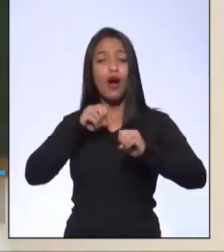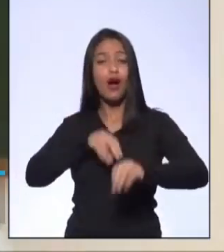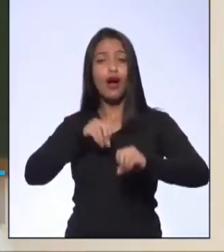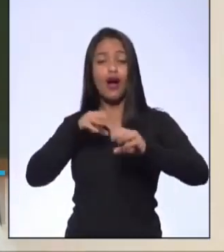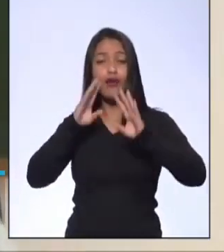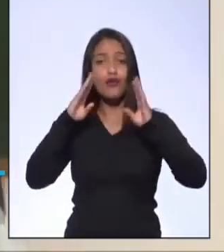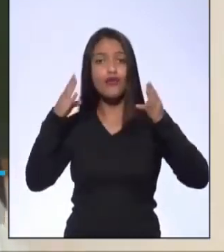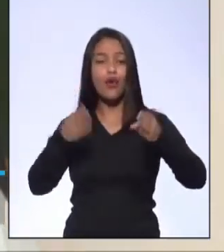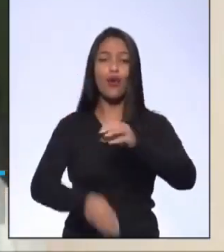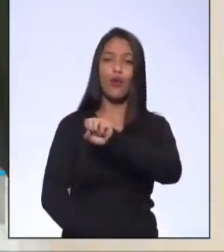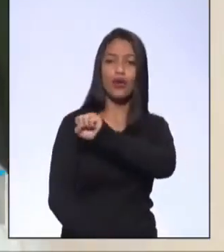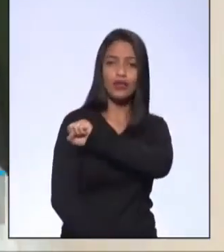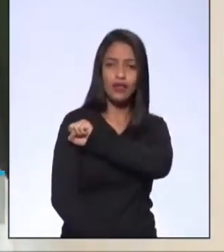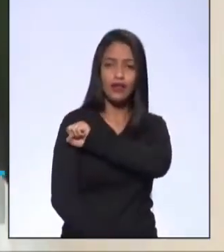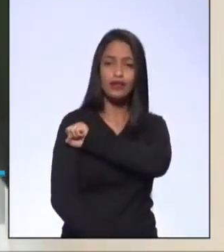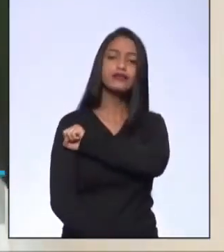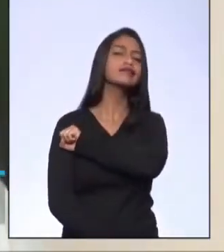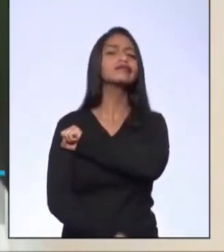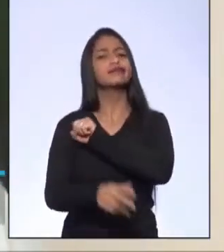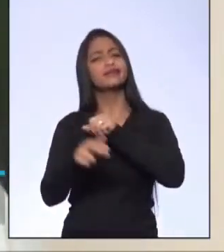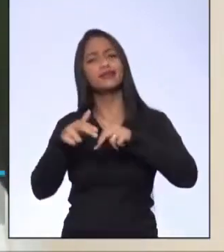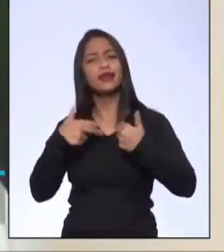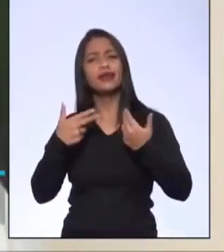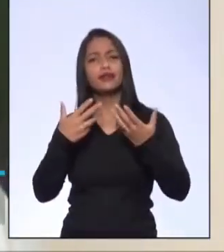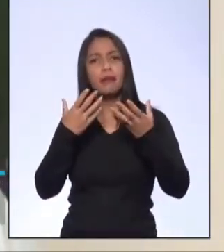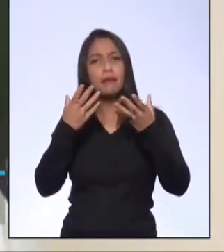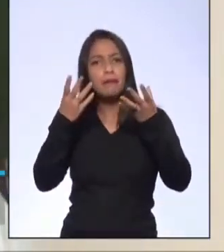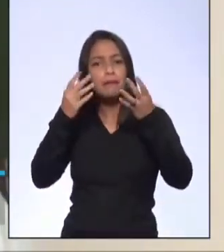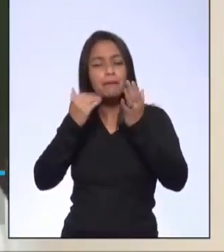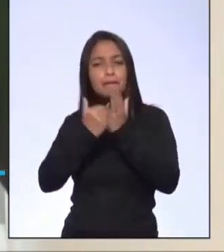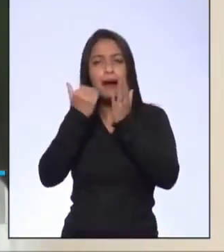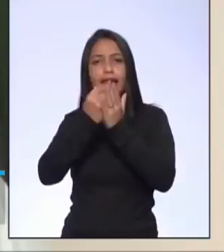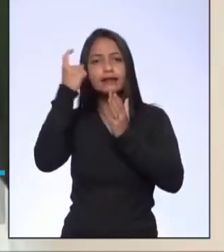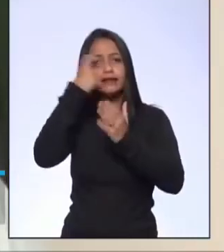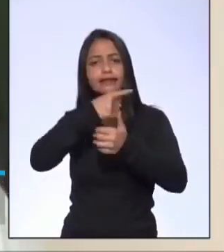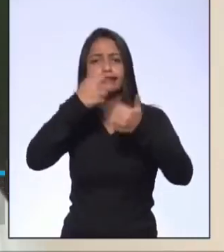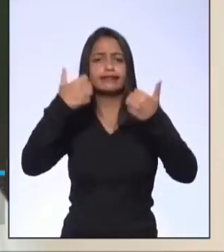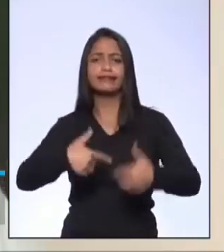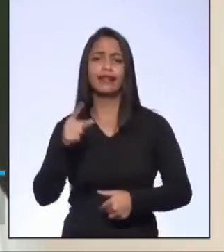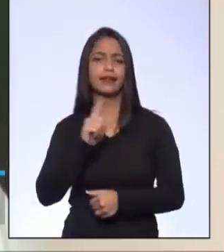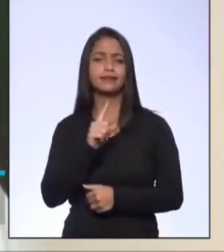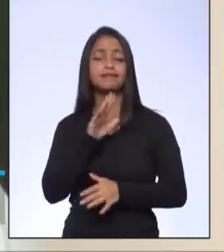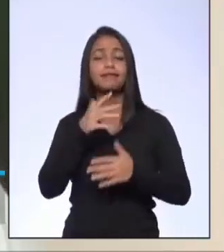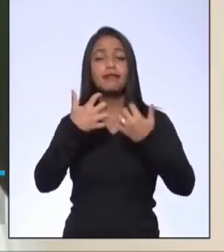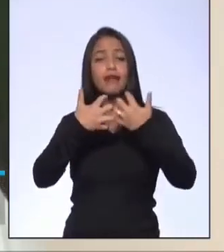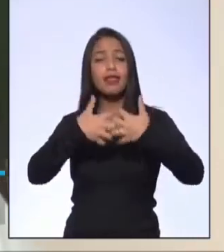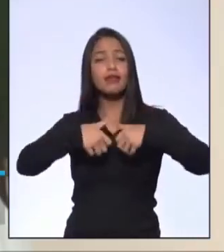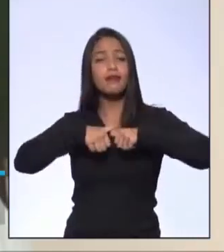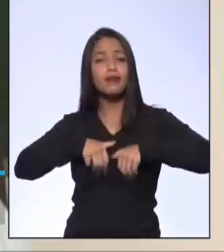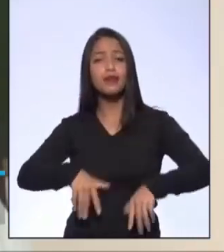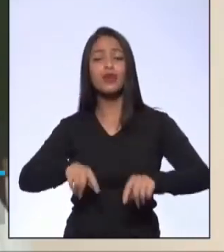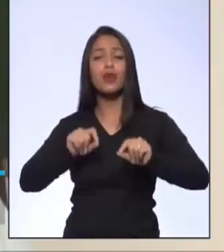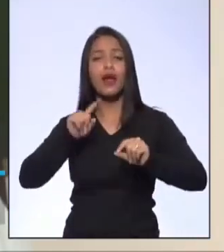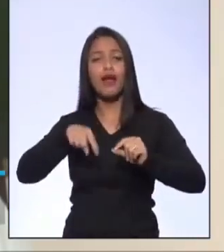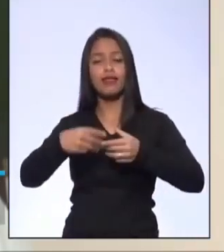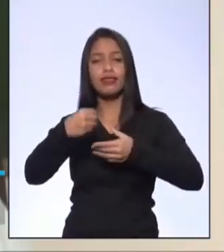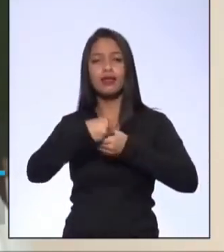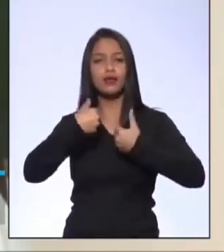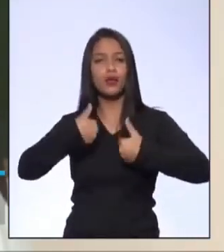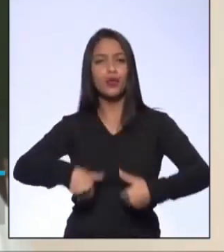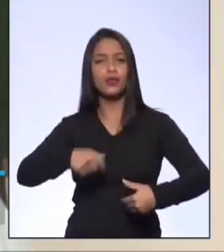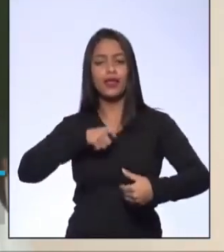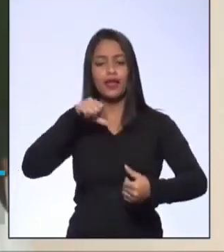nos termos, tá bom? Mas para a gente começar a entender, o metabolismo seria como se fossem as reações químicas que ocorrem no corpo,